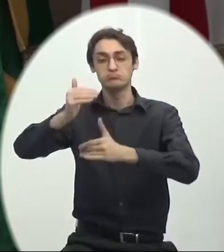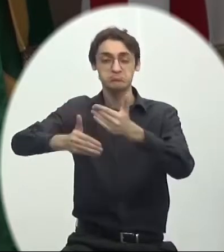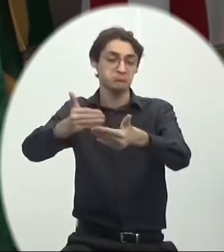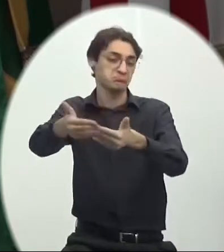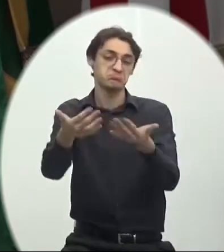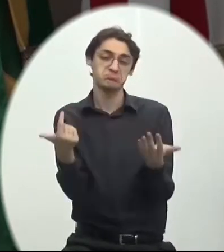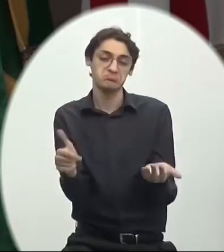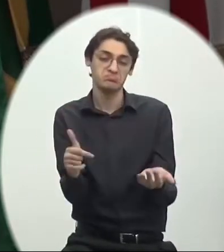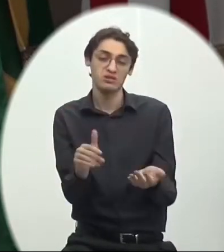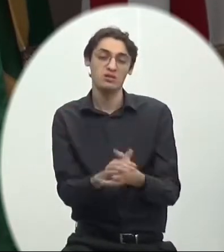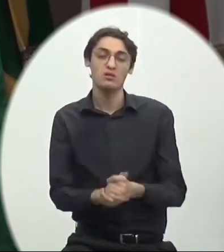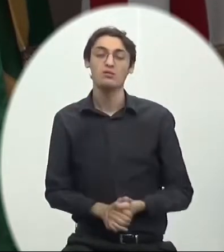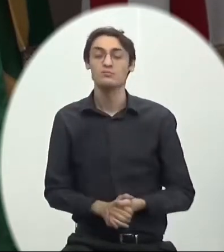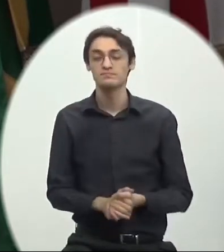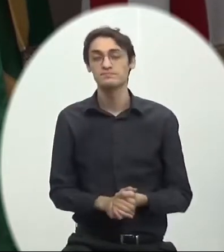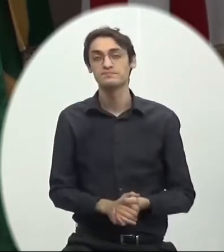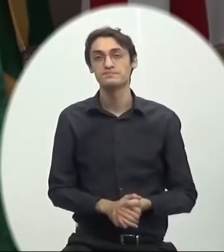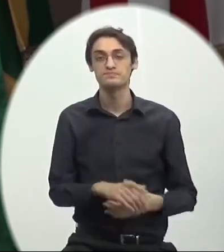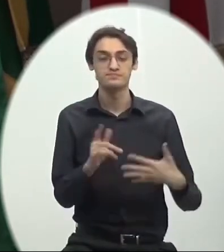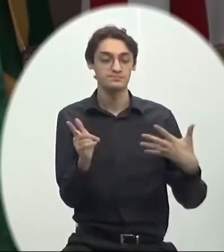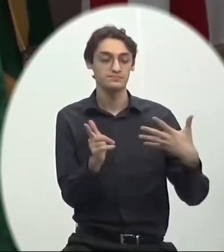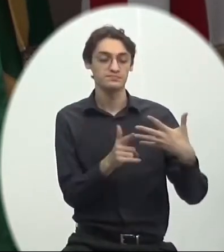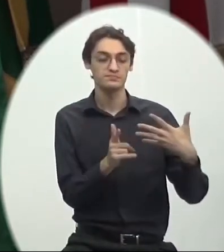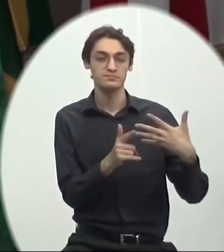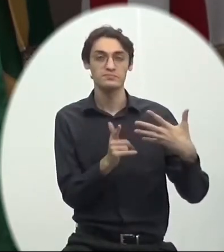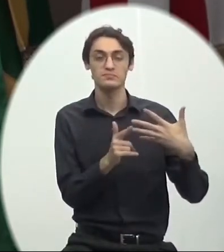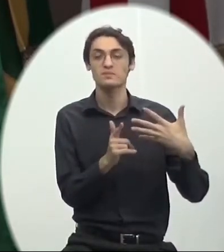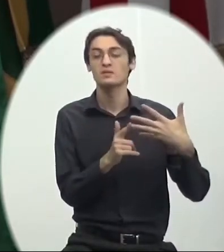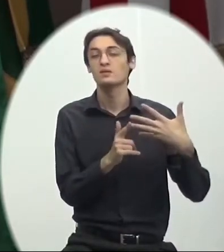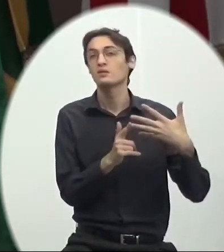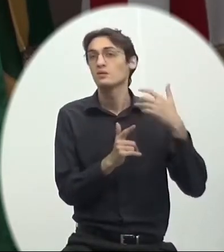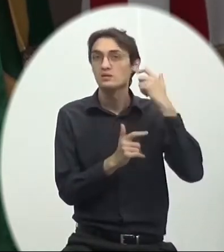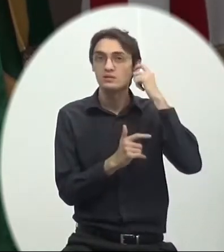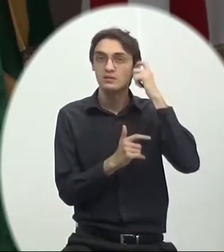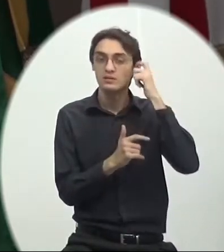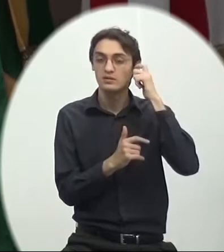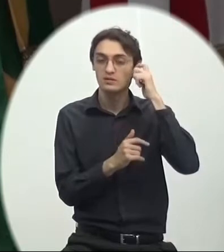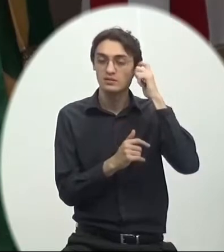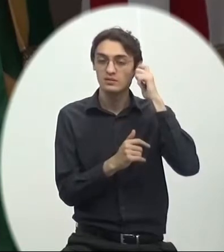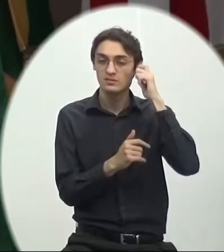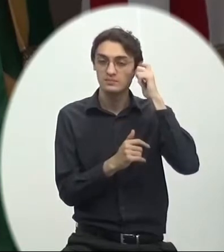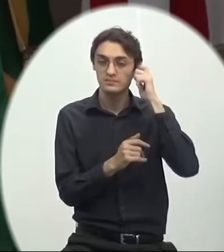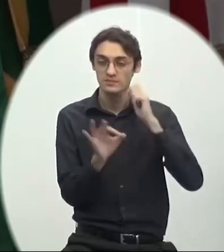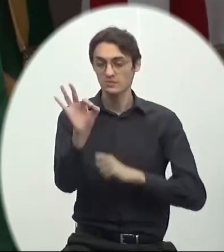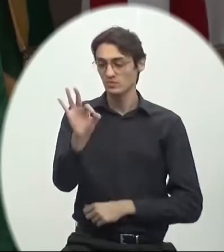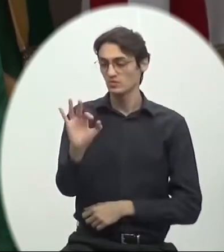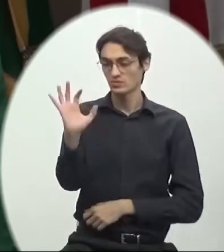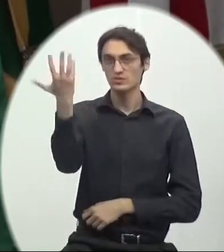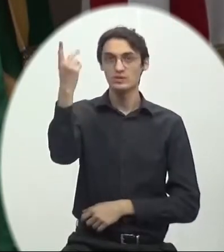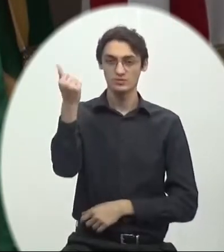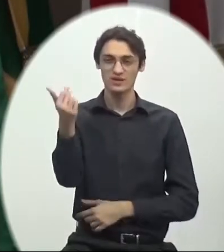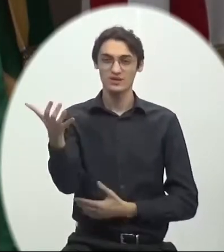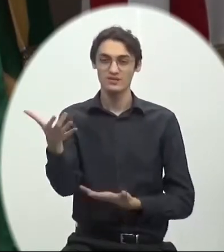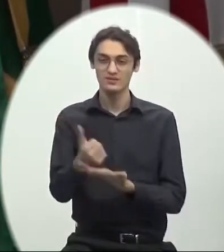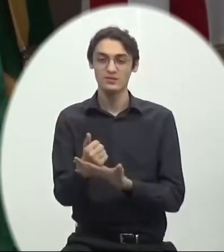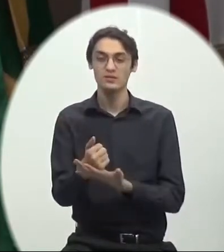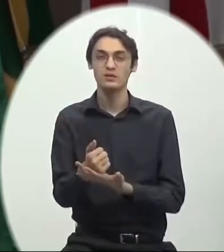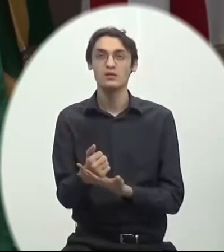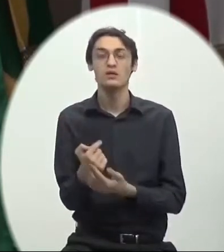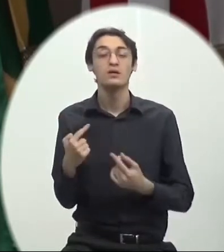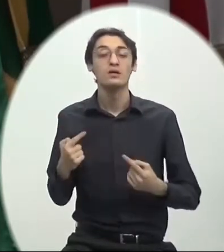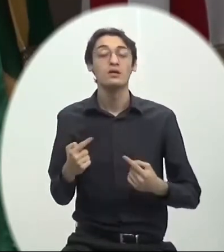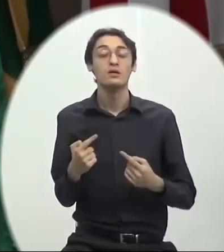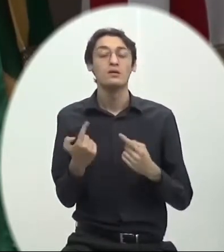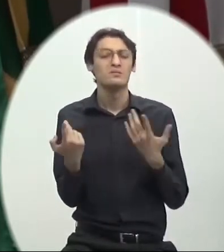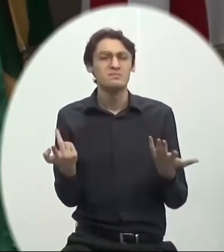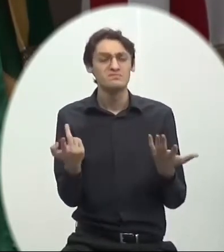Por último, a questão do percentual de impacto. A questão aqui não é o impacto que causa. A questão é se nós estamos cobrando por